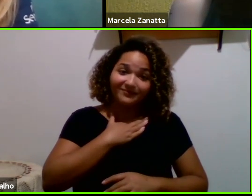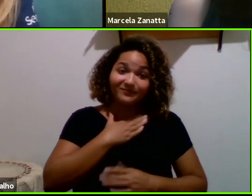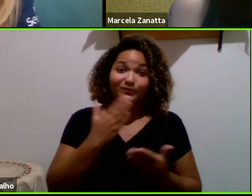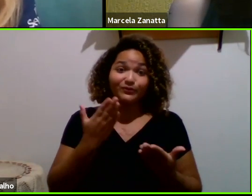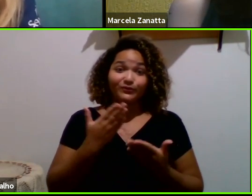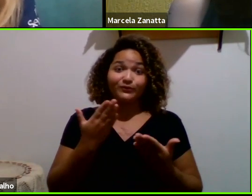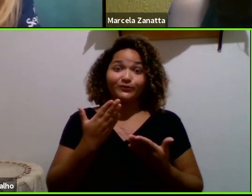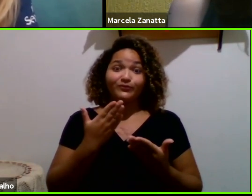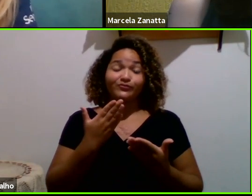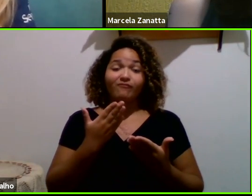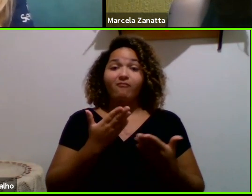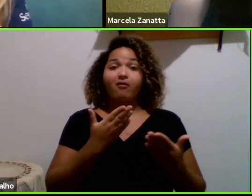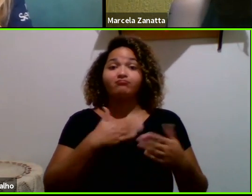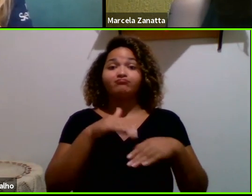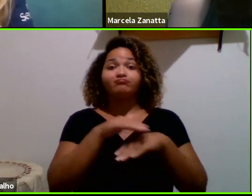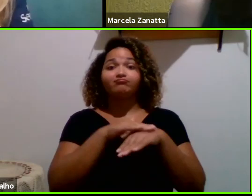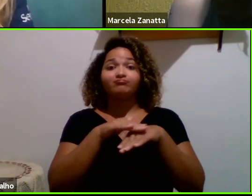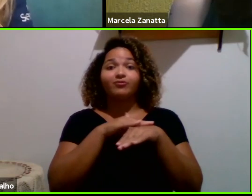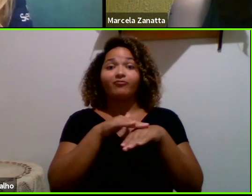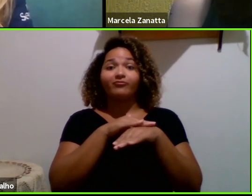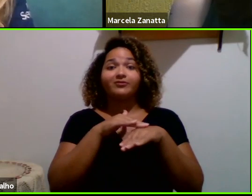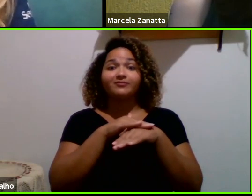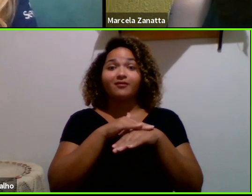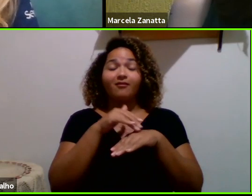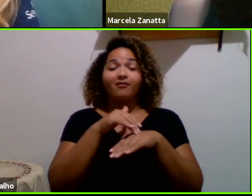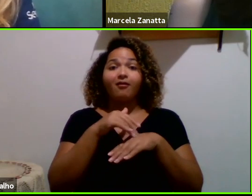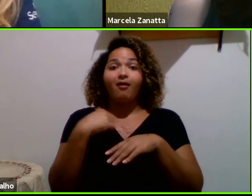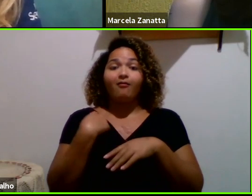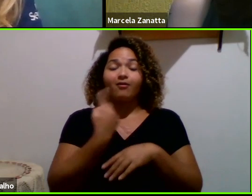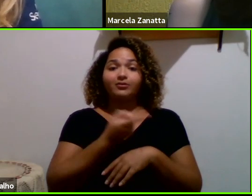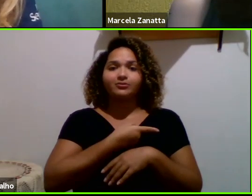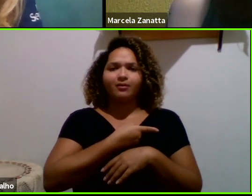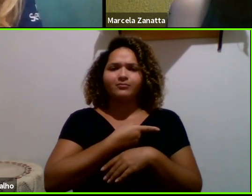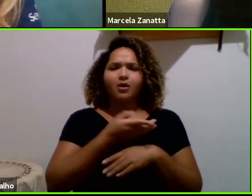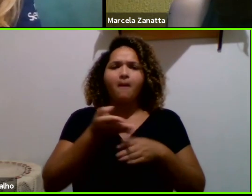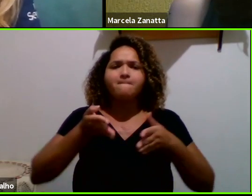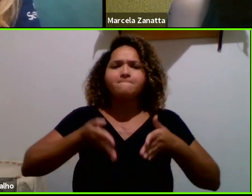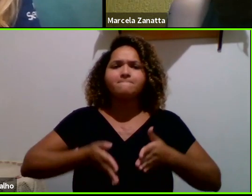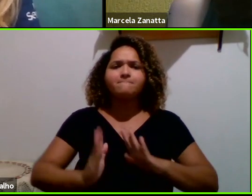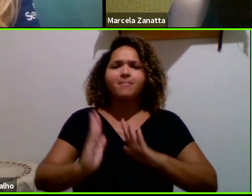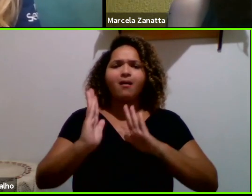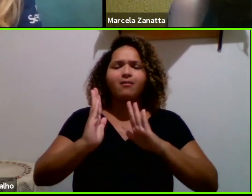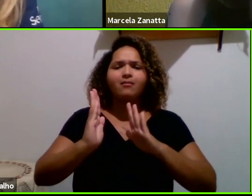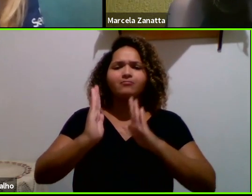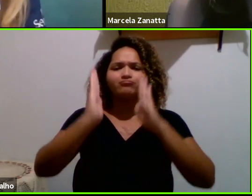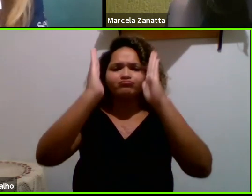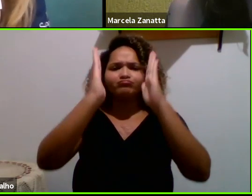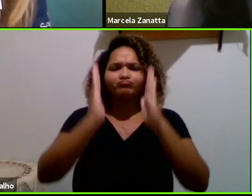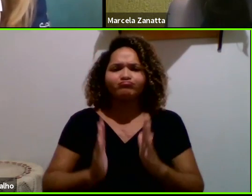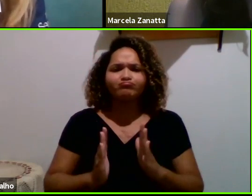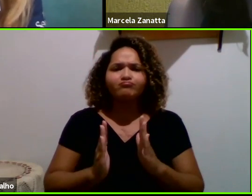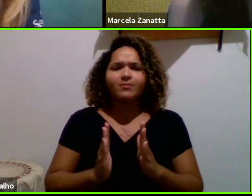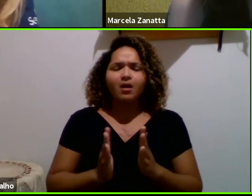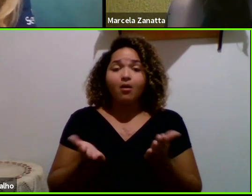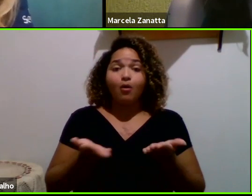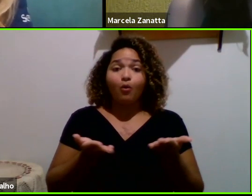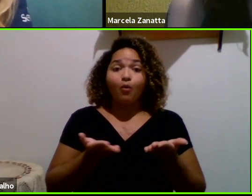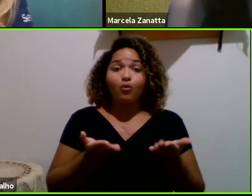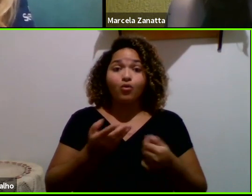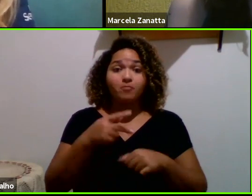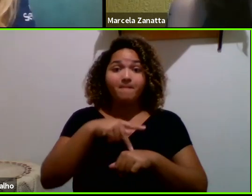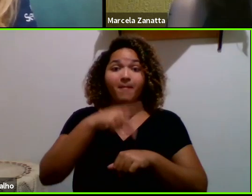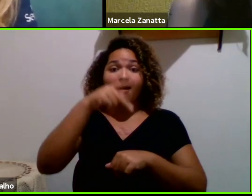parto vertical no país da cesárea. É uma enfermeira que se tornou